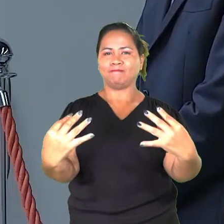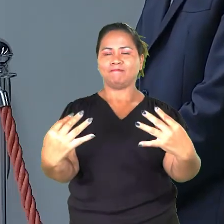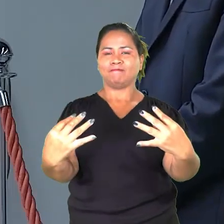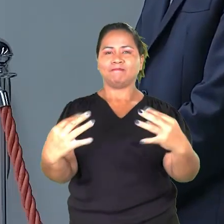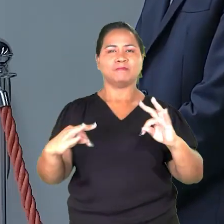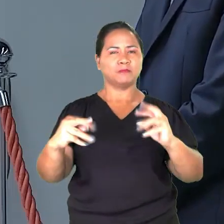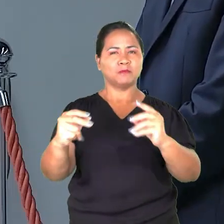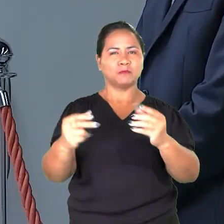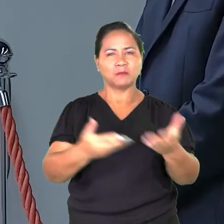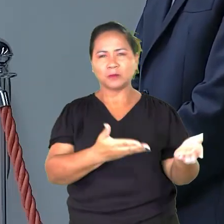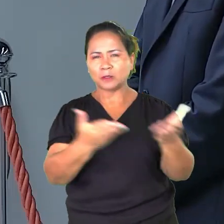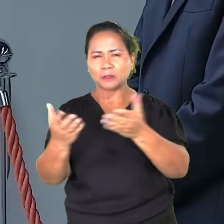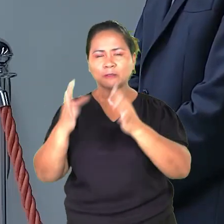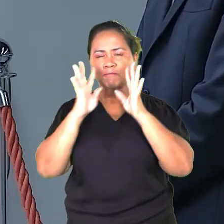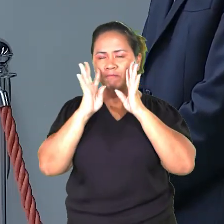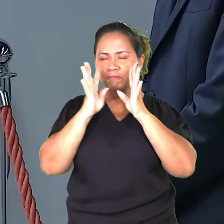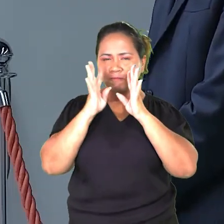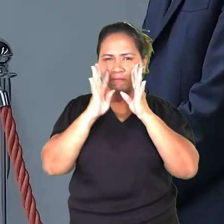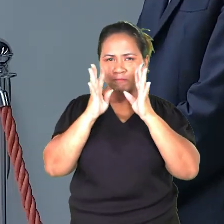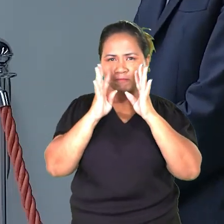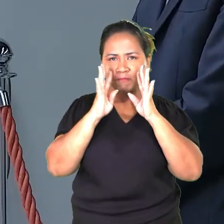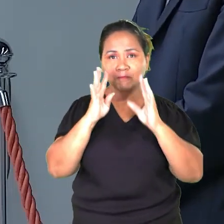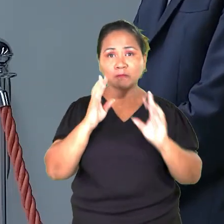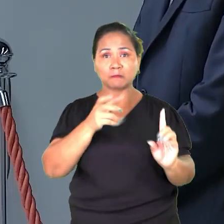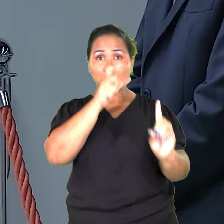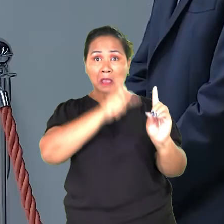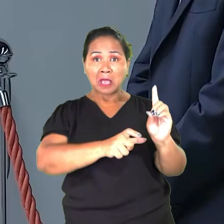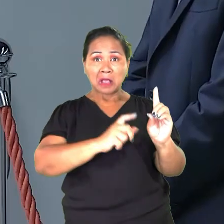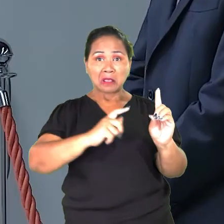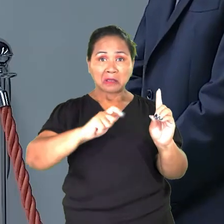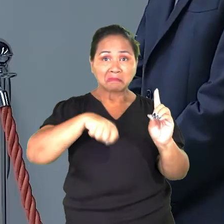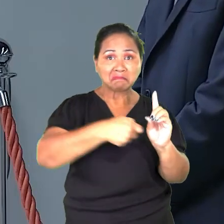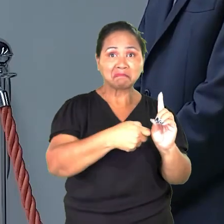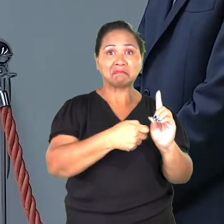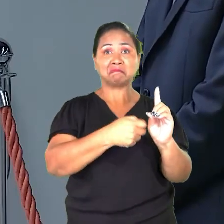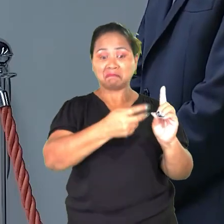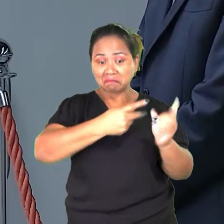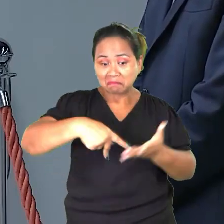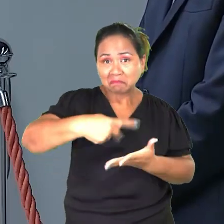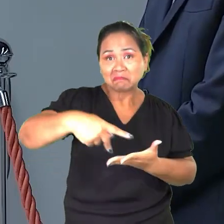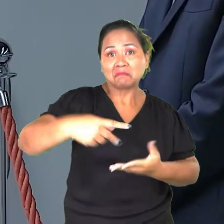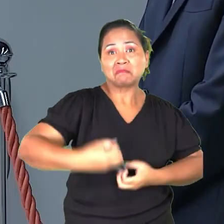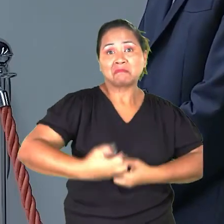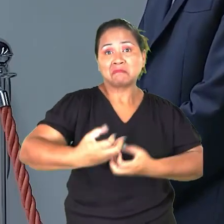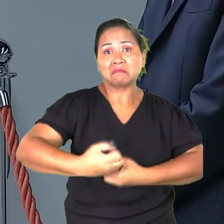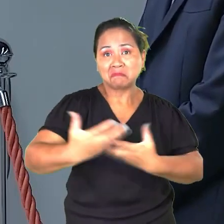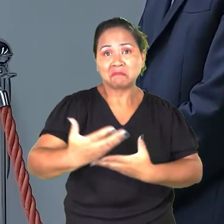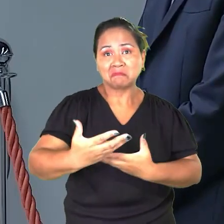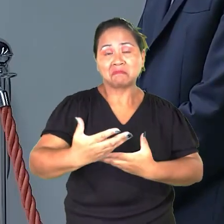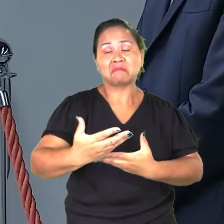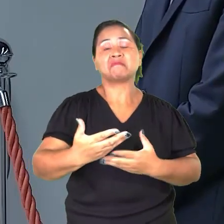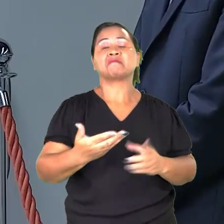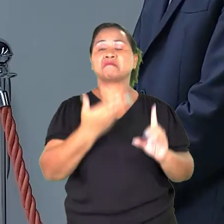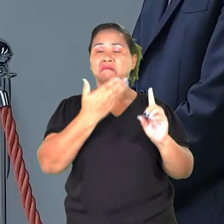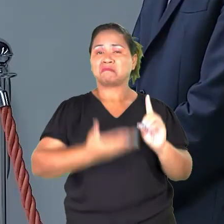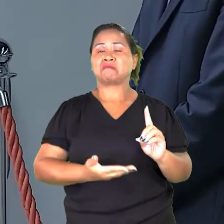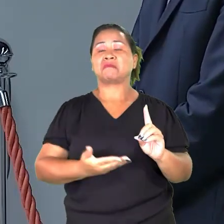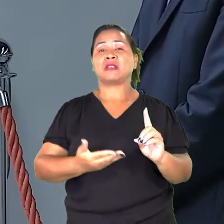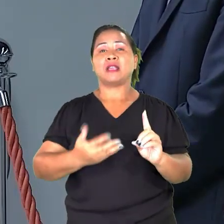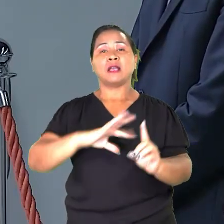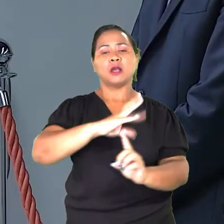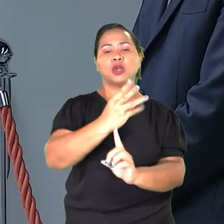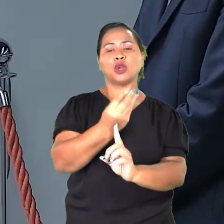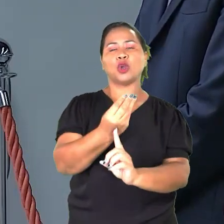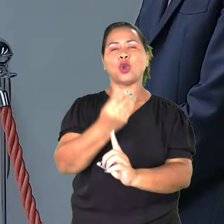amorosidade do poeta de Piratininga, e eu evocaria dois nomes em especial para cumprimentar todos os presentes. A